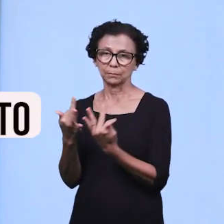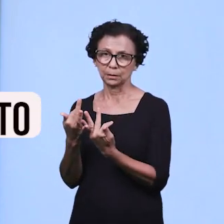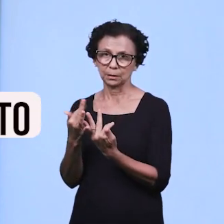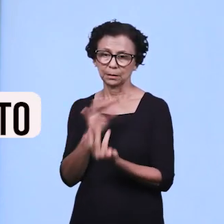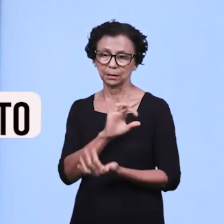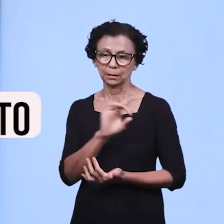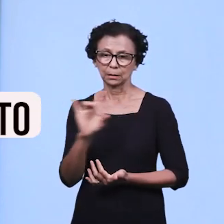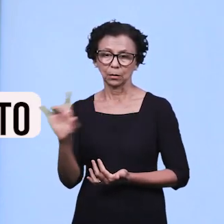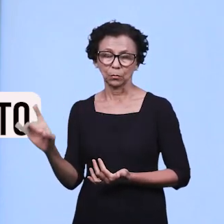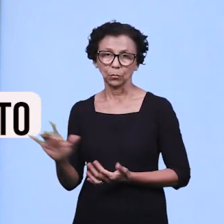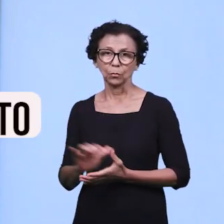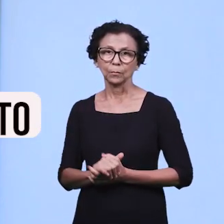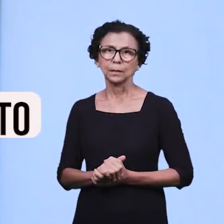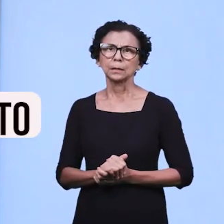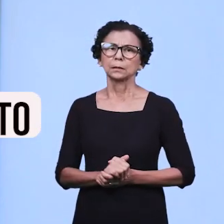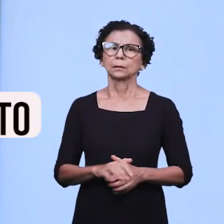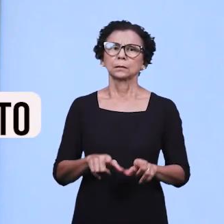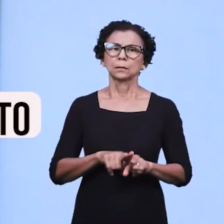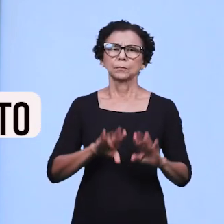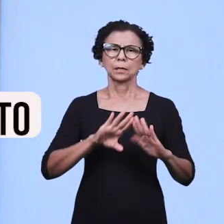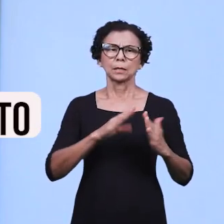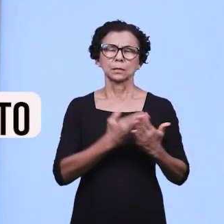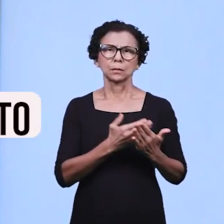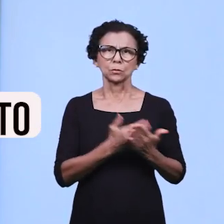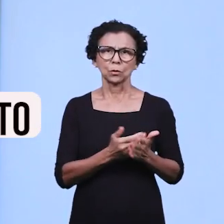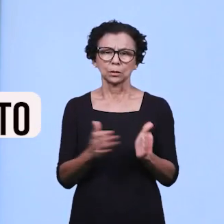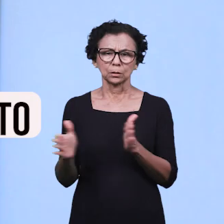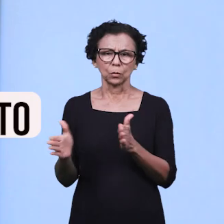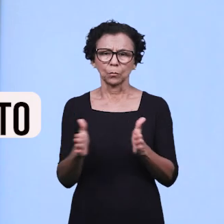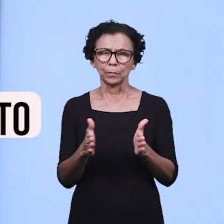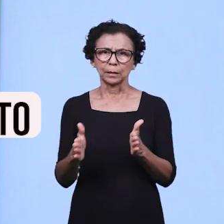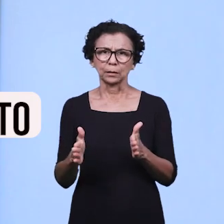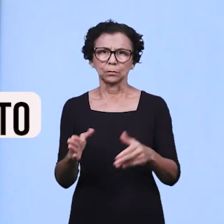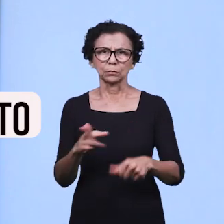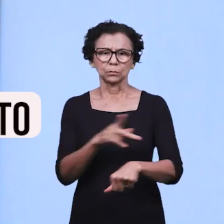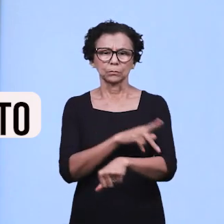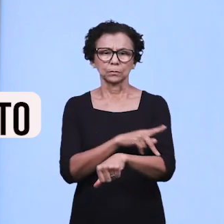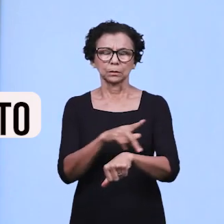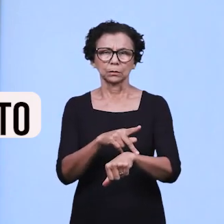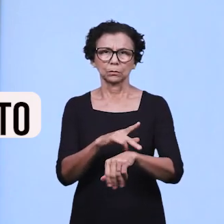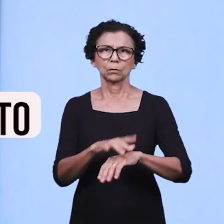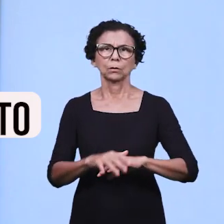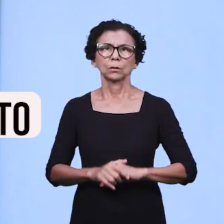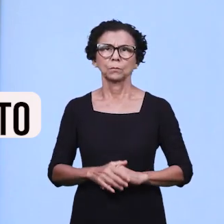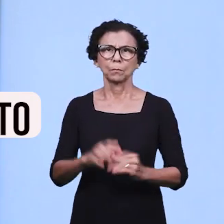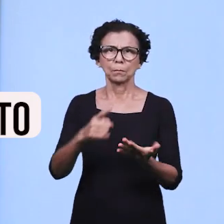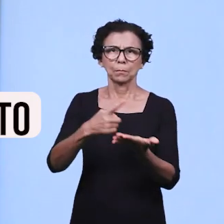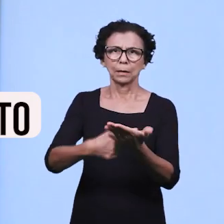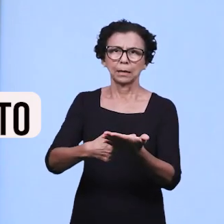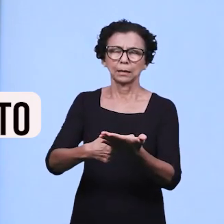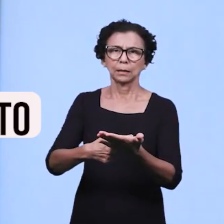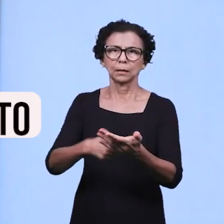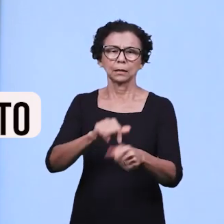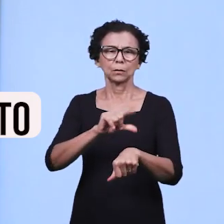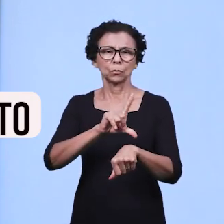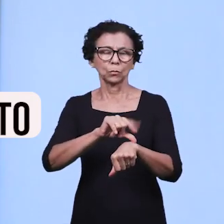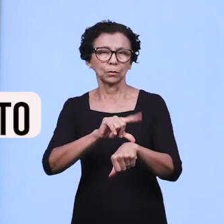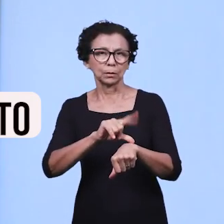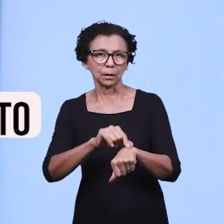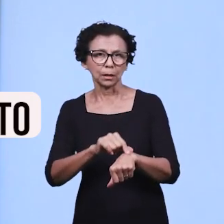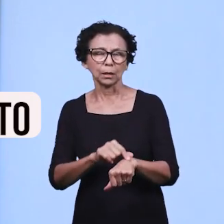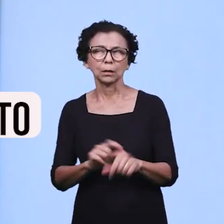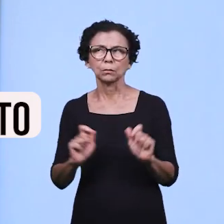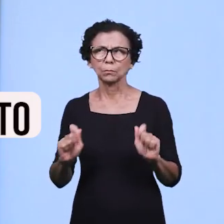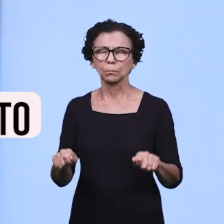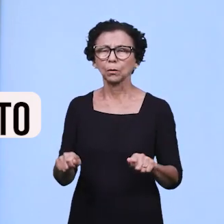escolas, elas estabelecem plantões, que nós chamamos de plantões pedagógicos, que os pais, eles podem marcar o horário. As escolas